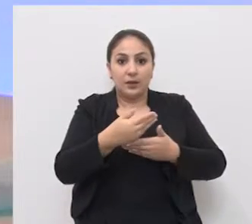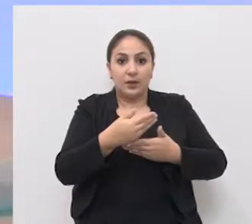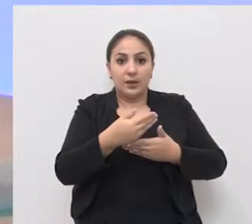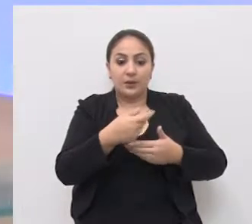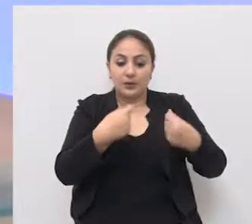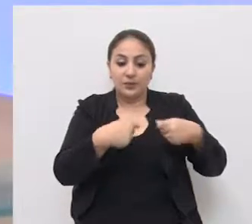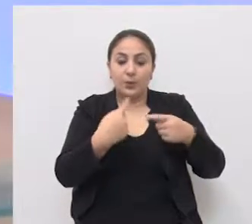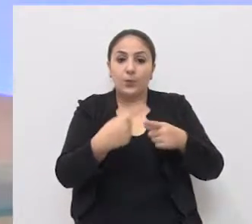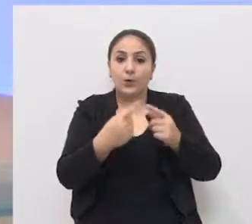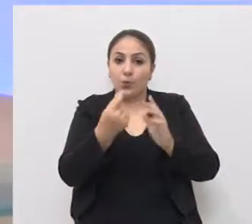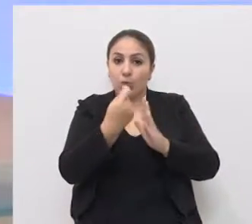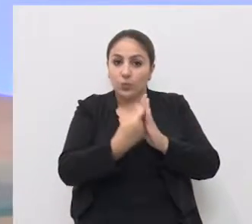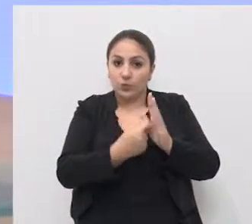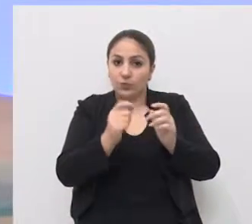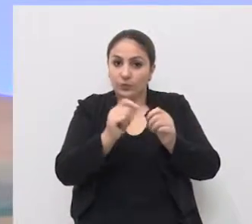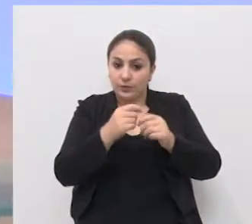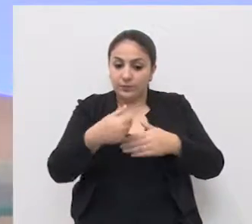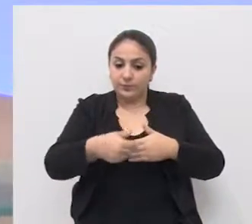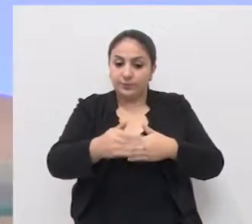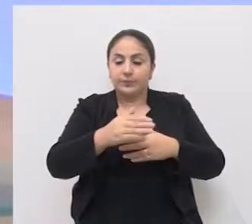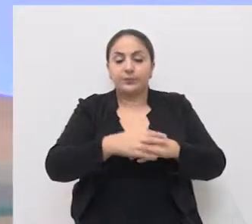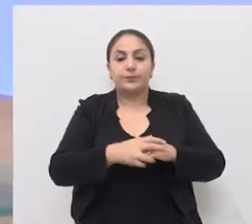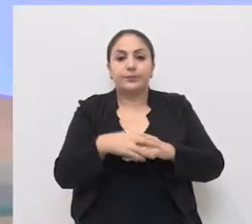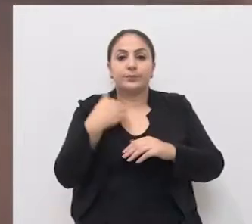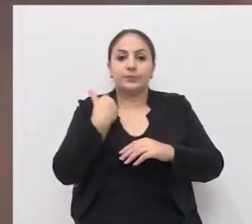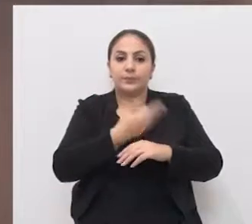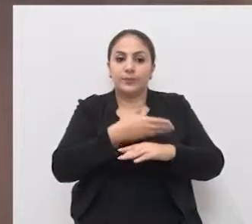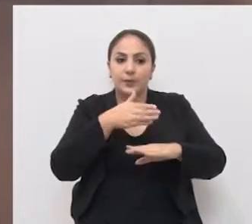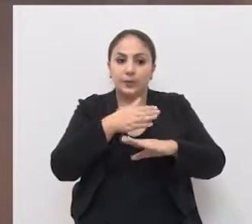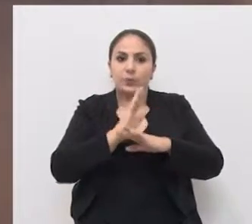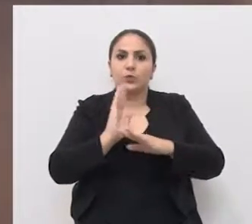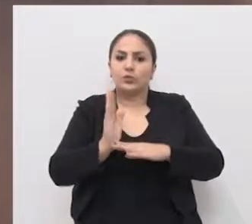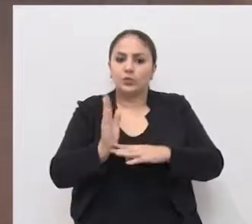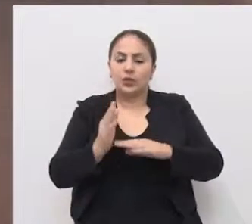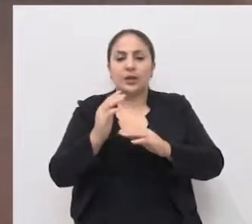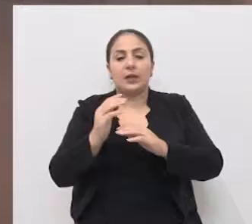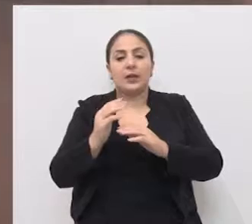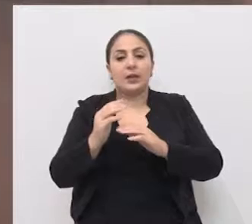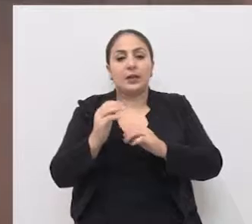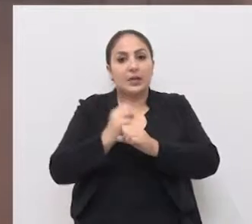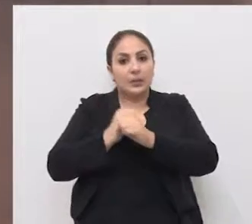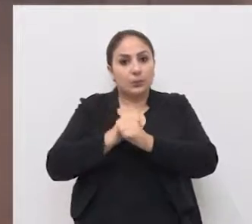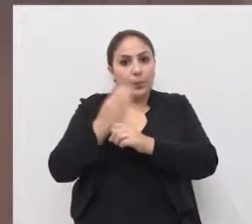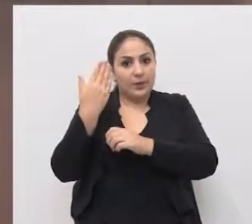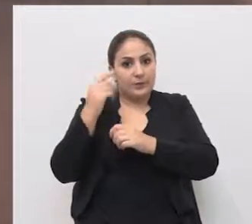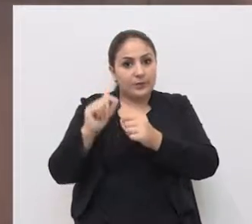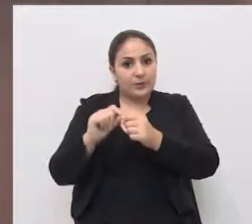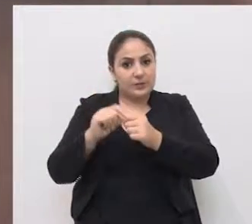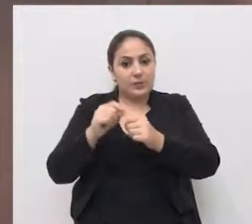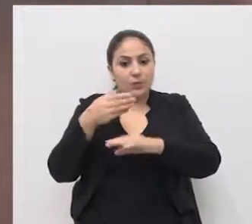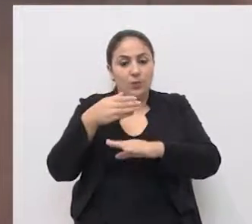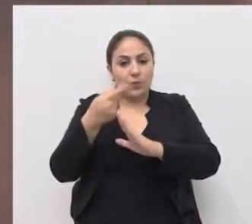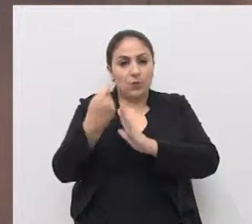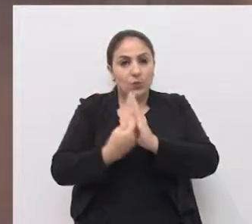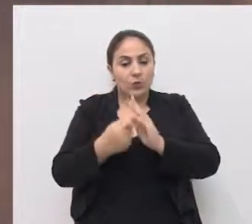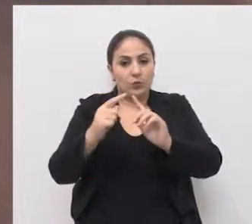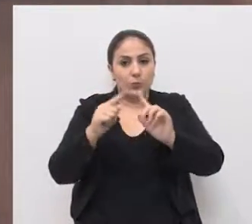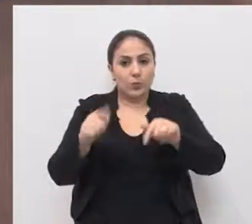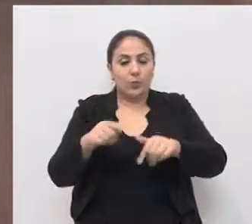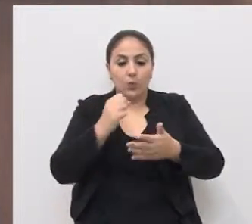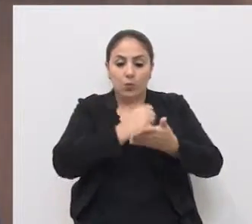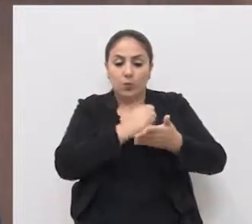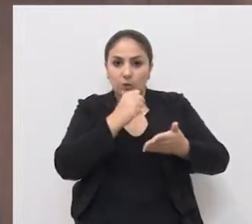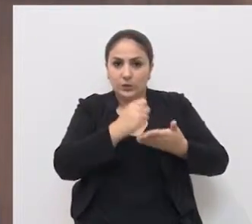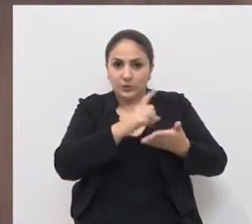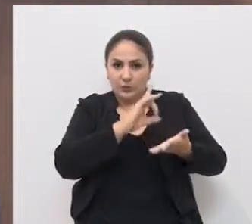necessidades, já que um concurso público está programado. Nós aprovamos já na casa no ano passado a realização do concurso público.